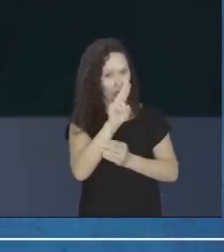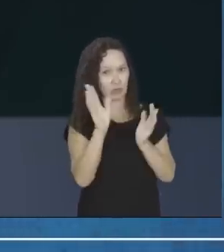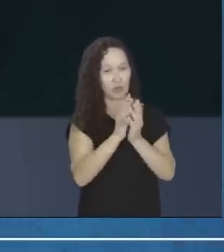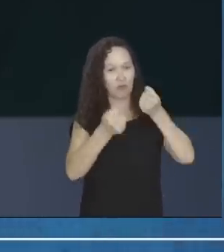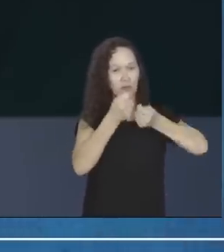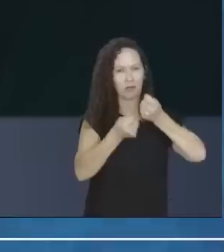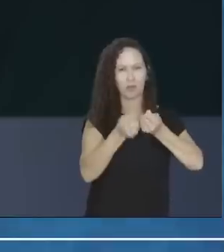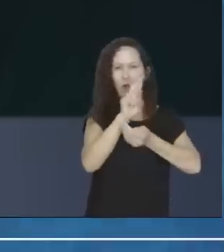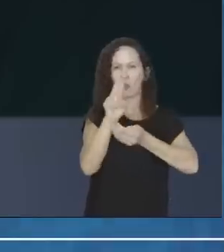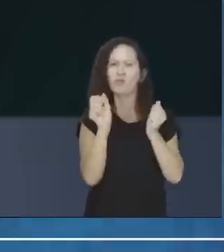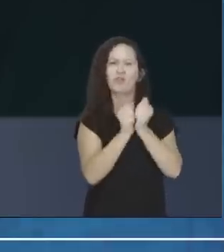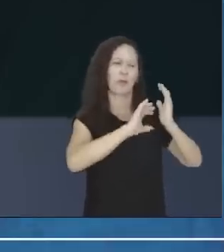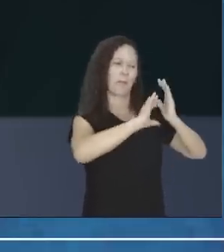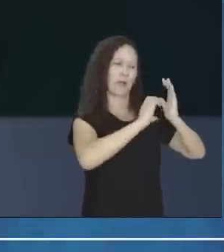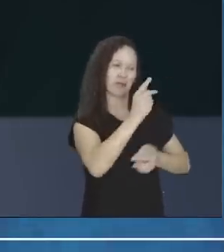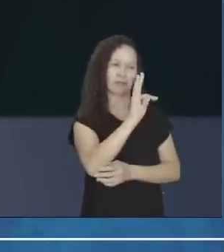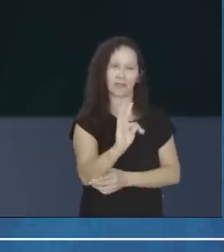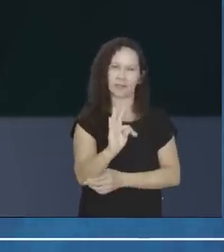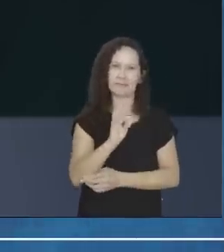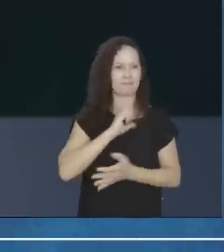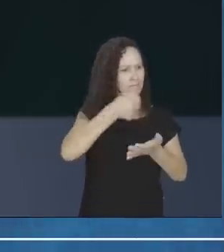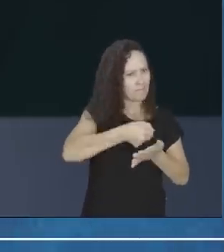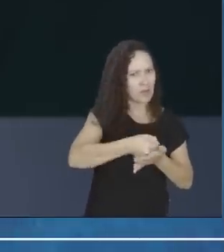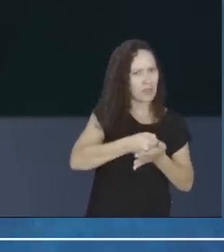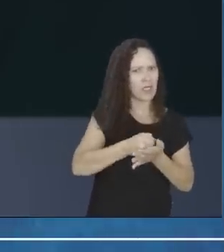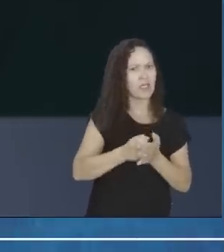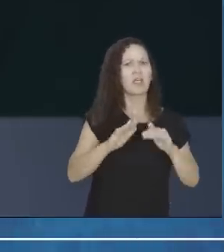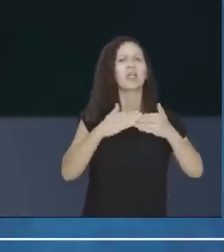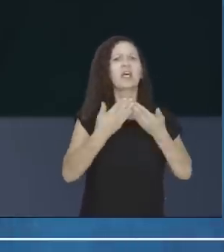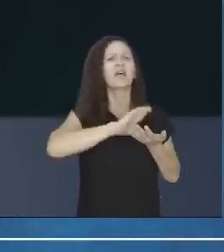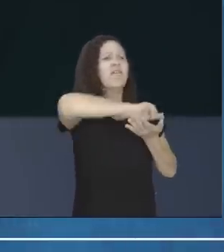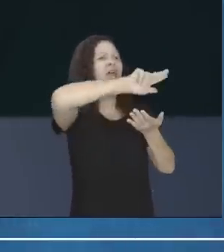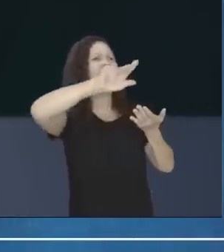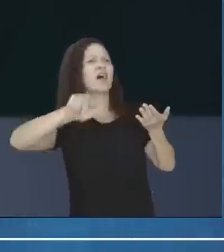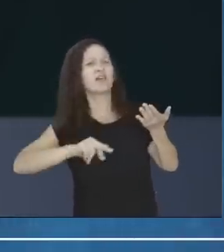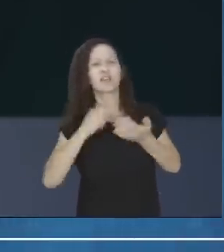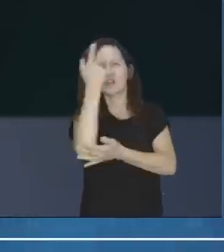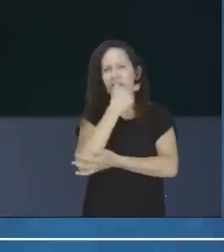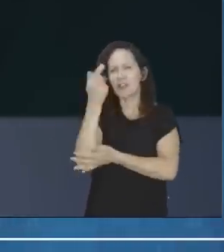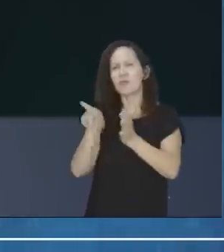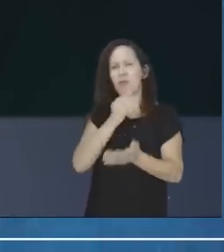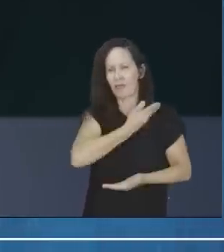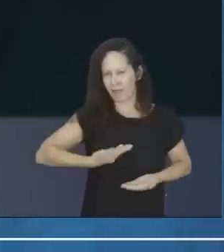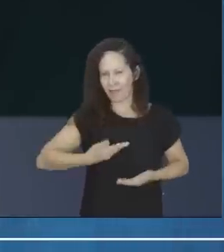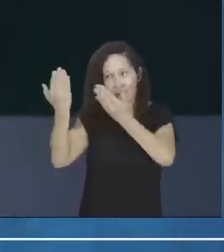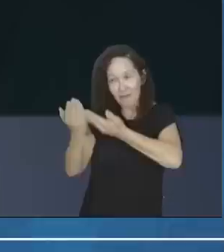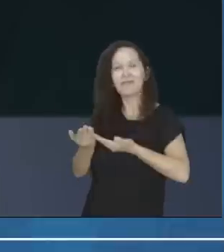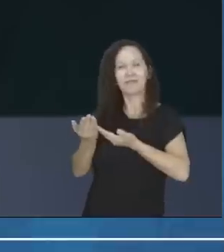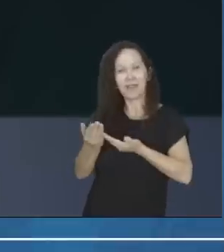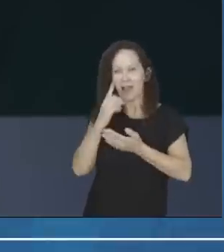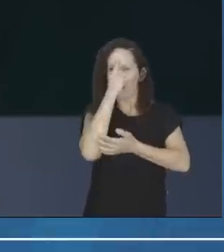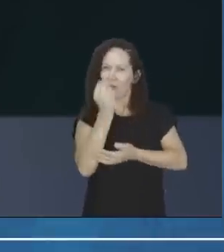muito alinhados ao PT e existe uma cobrança aonde estaria a pluralidade do governo ao fazer aliança com o Geraldo Alckmin, trazer o